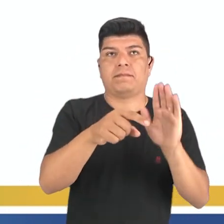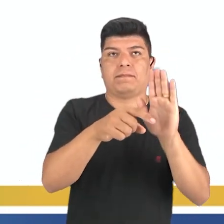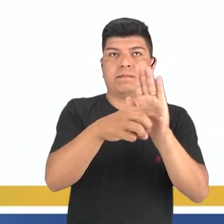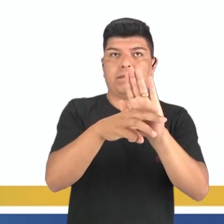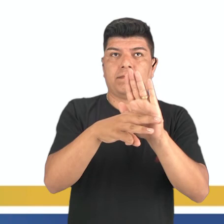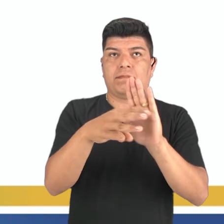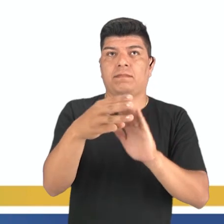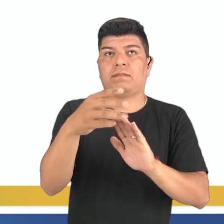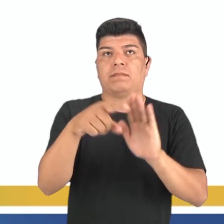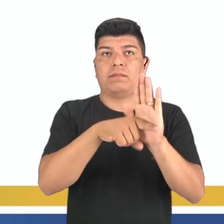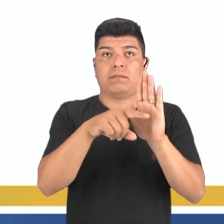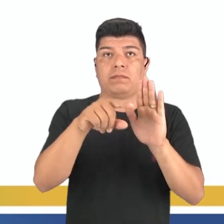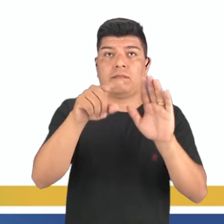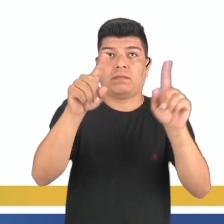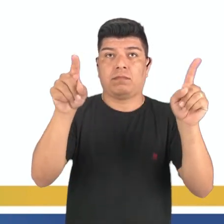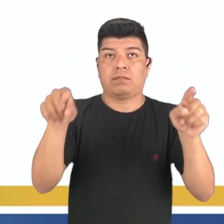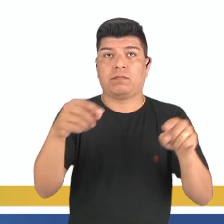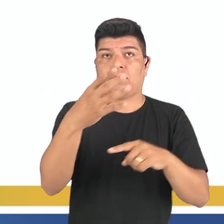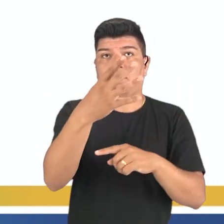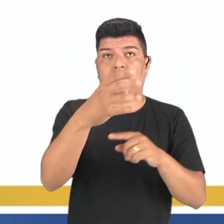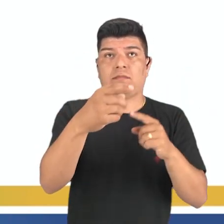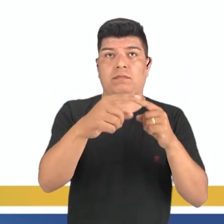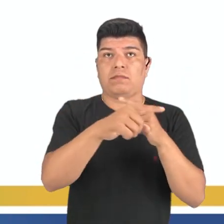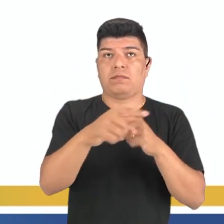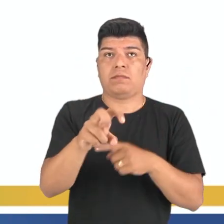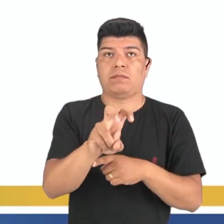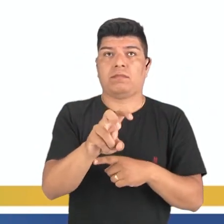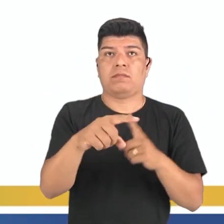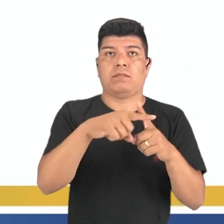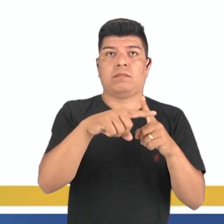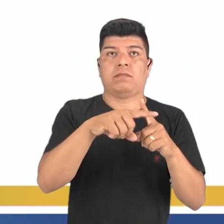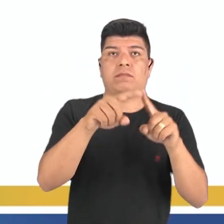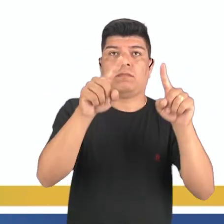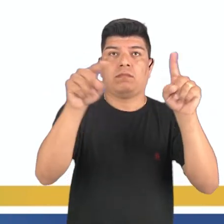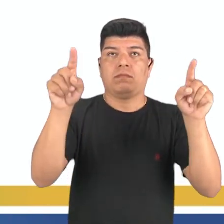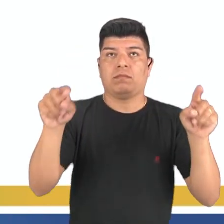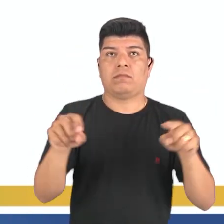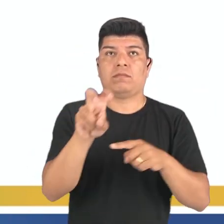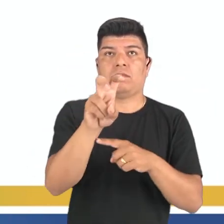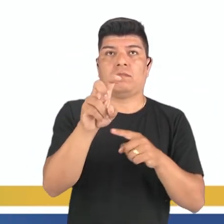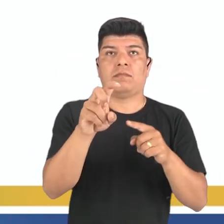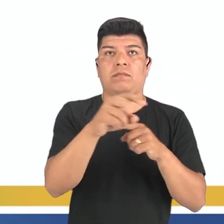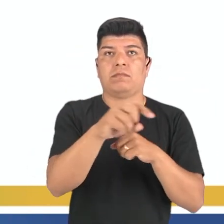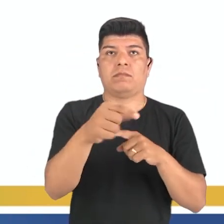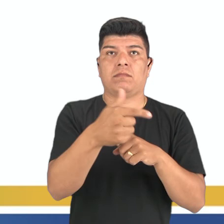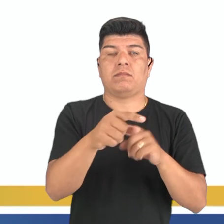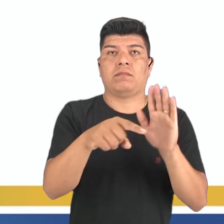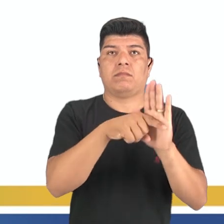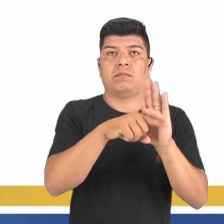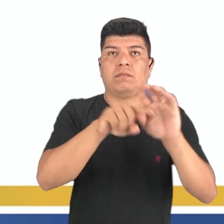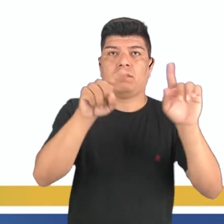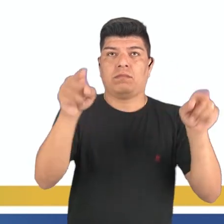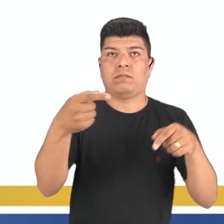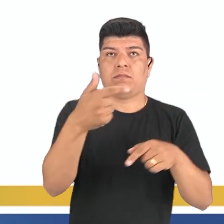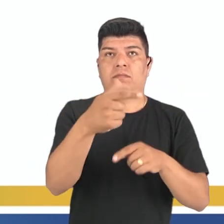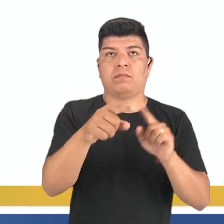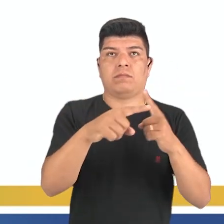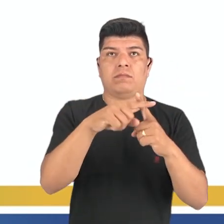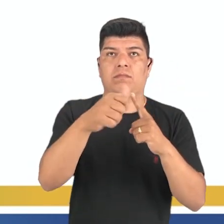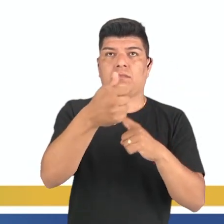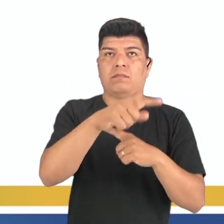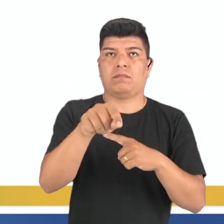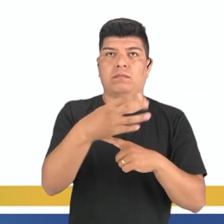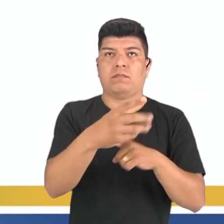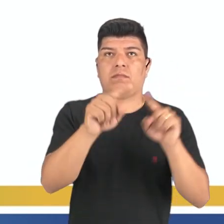4/5 mais abre colchete 5/2 menos abre parênteses 2 mais 1/4, fecha parênteses,